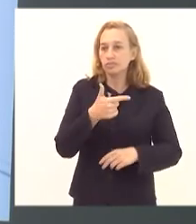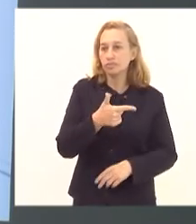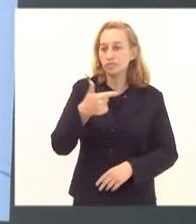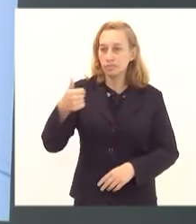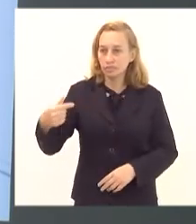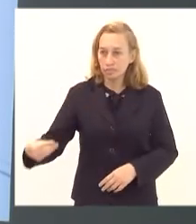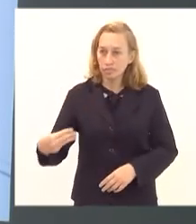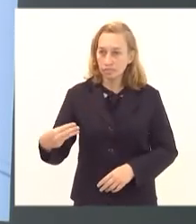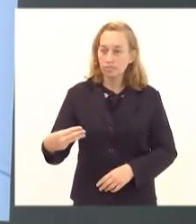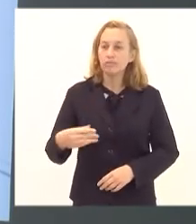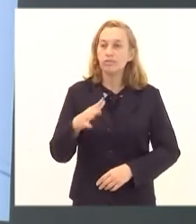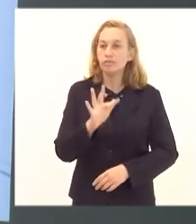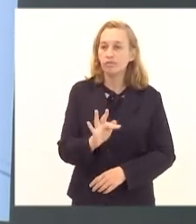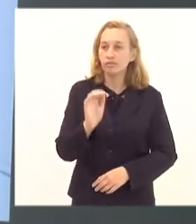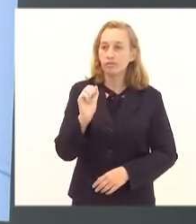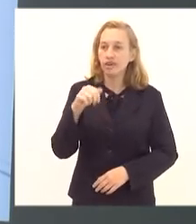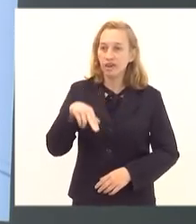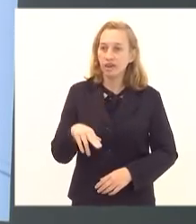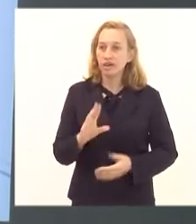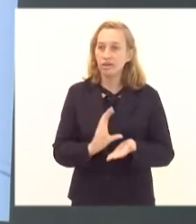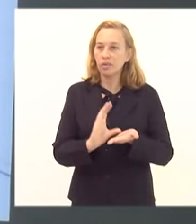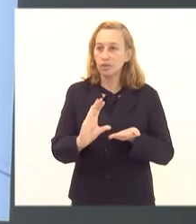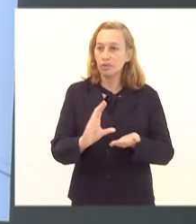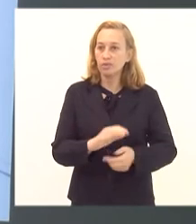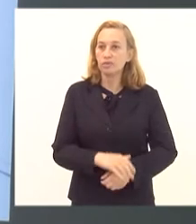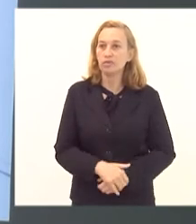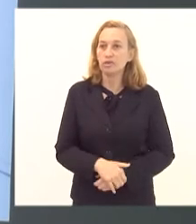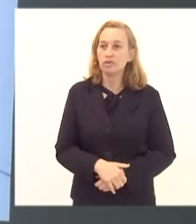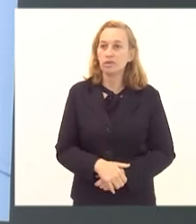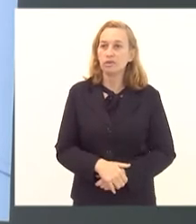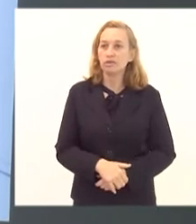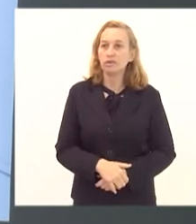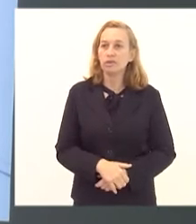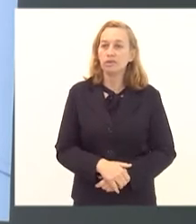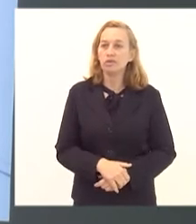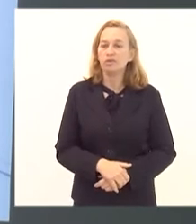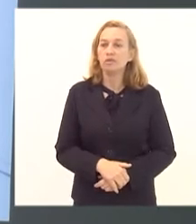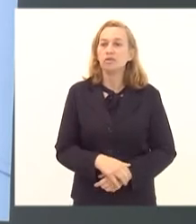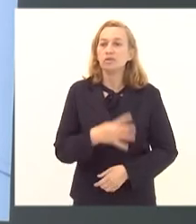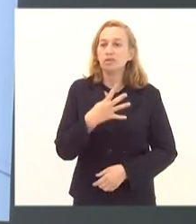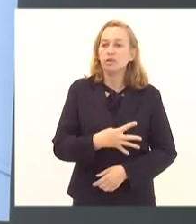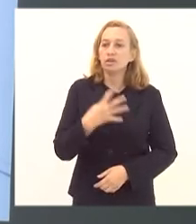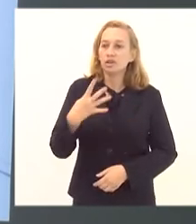2023, e o recurso é FECAM e o recurso gasto é